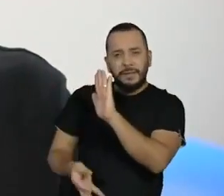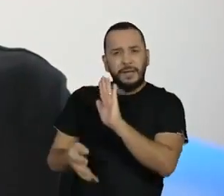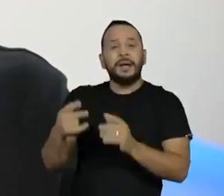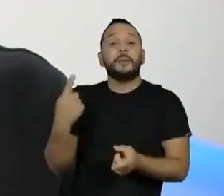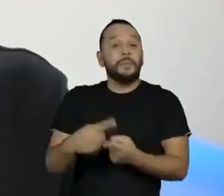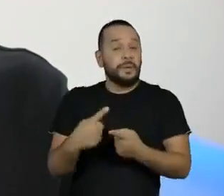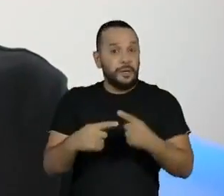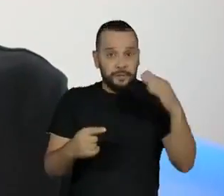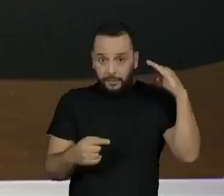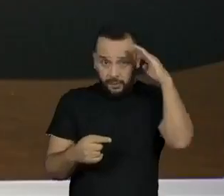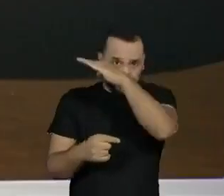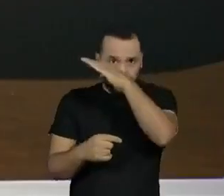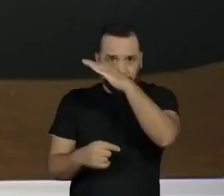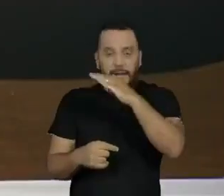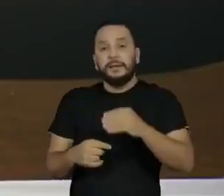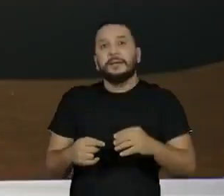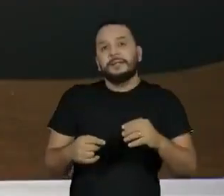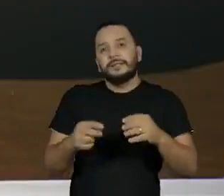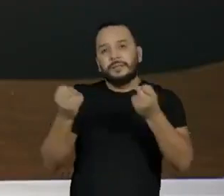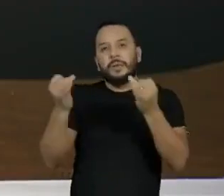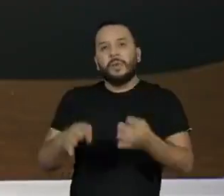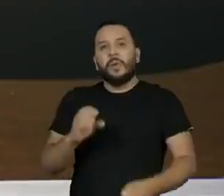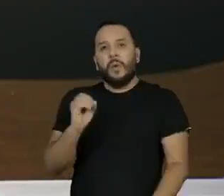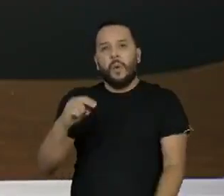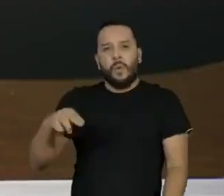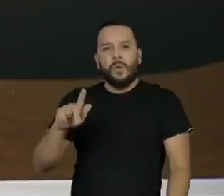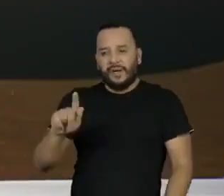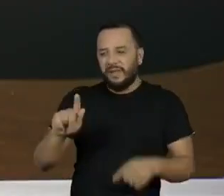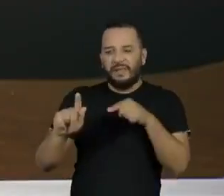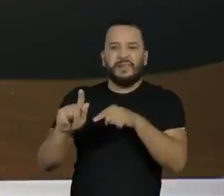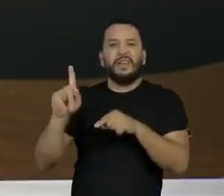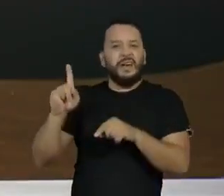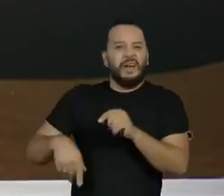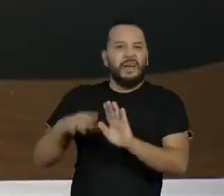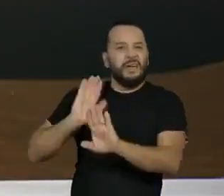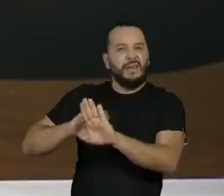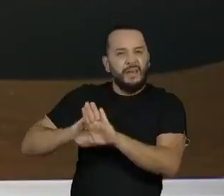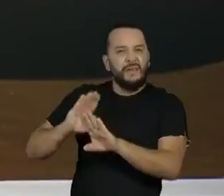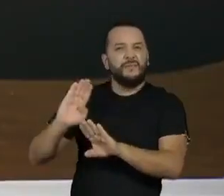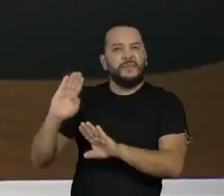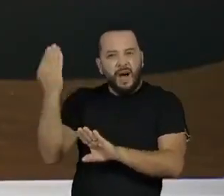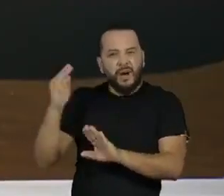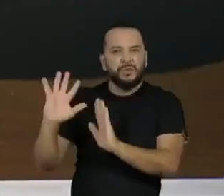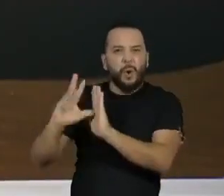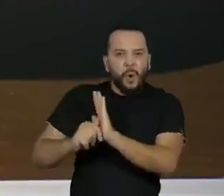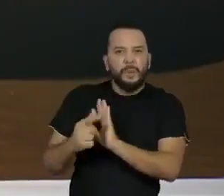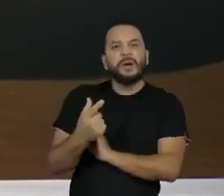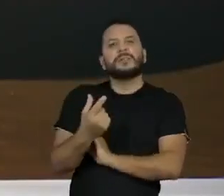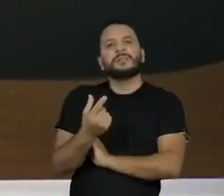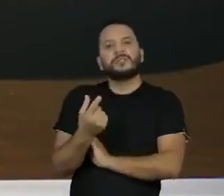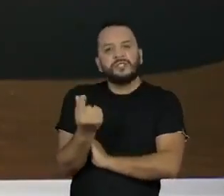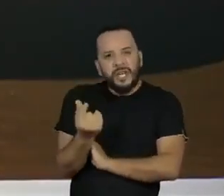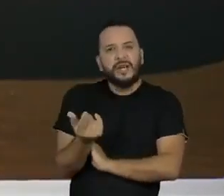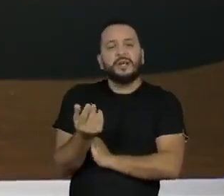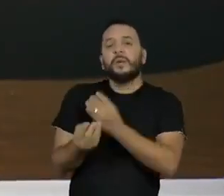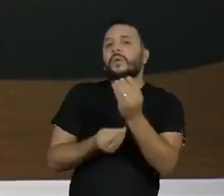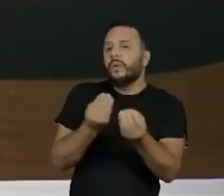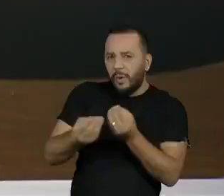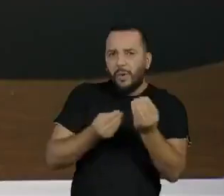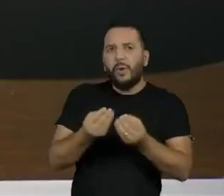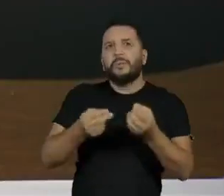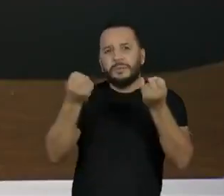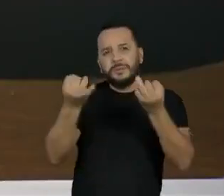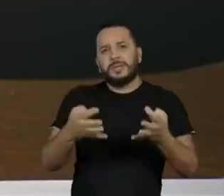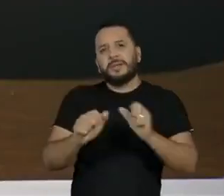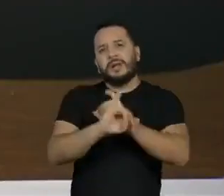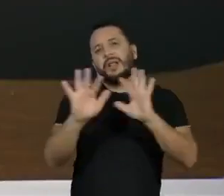o bolsonarismo tentou incutir, né? Que as ONGs eram antros, que eram falcatrua, então isso é importante de dizer